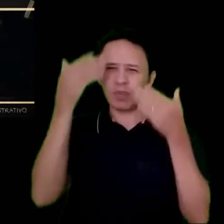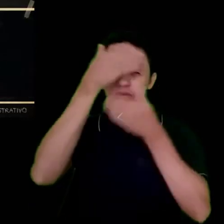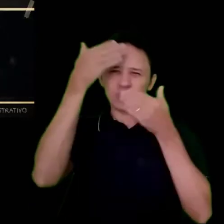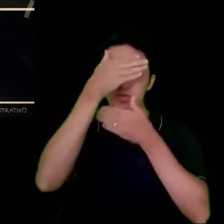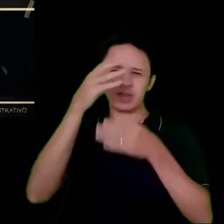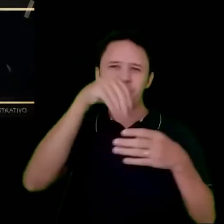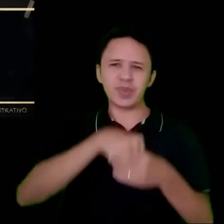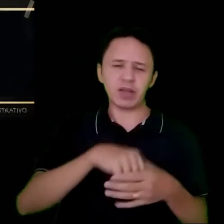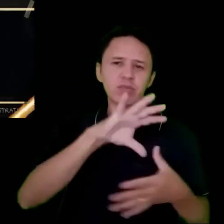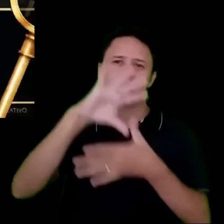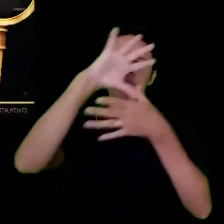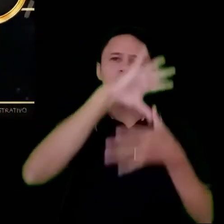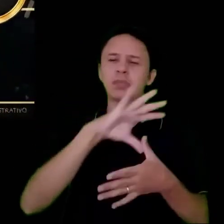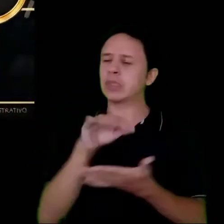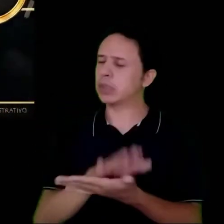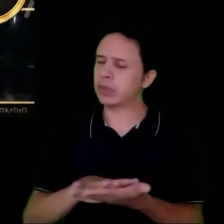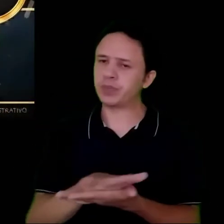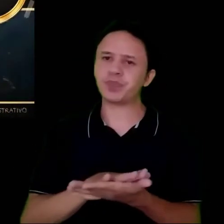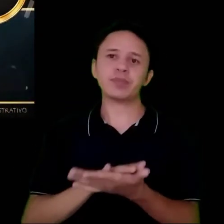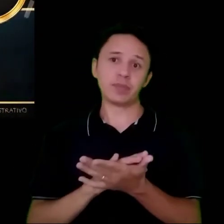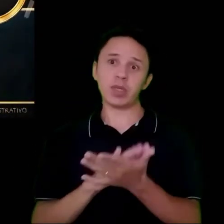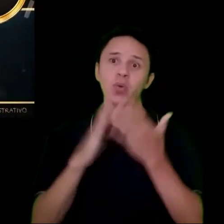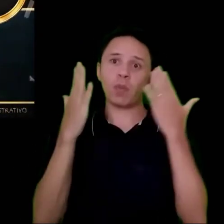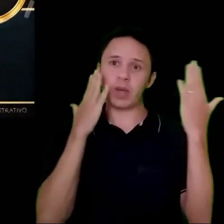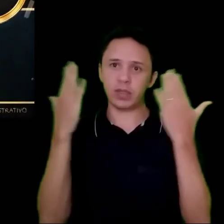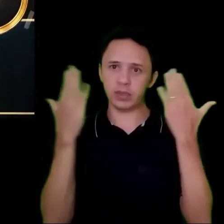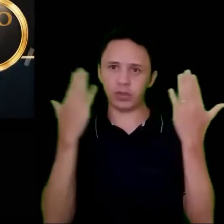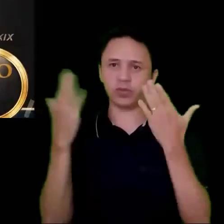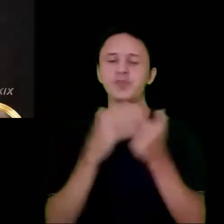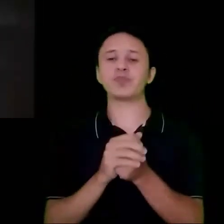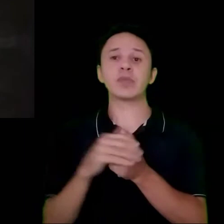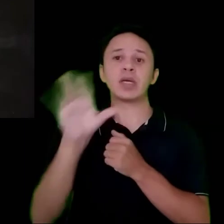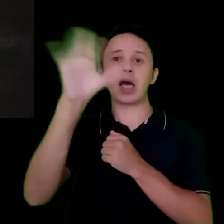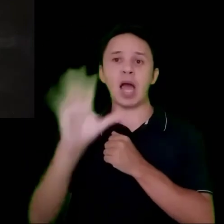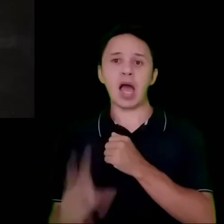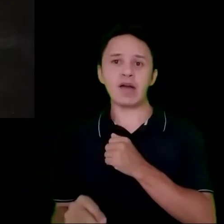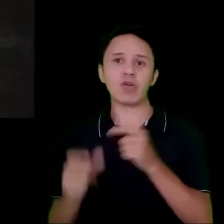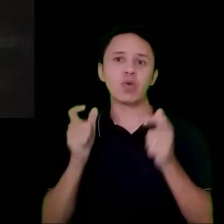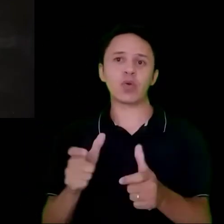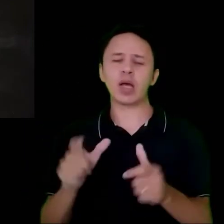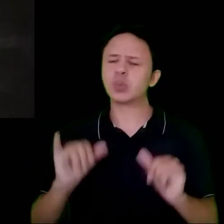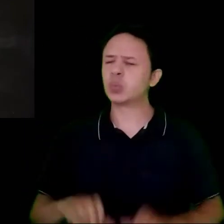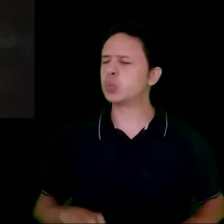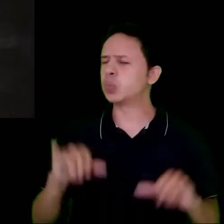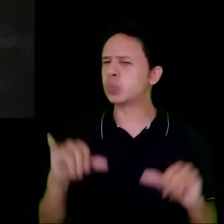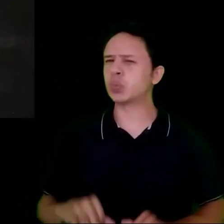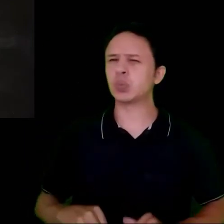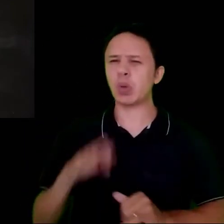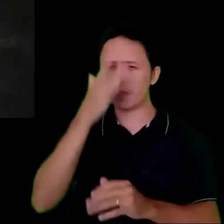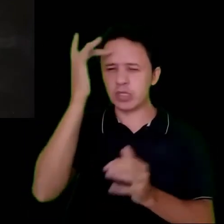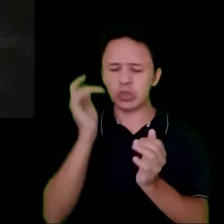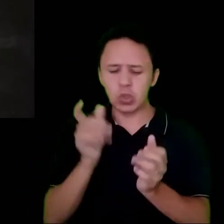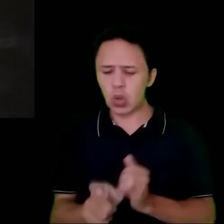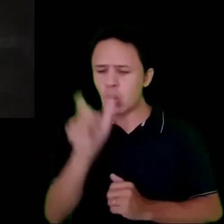por muçulmanos ao solo americano. Esse é o primeiro motivo que invalida a comparação. Foi a África a região que mais sofreu com a